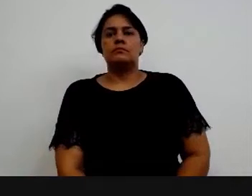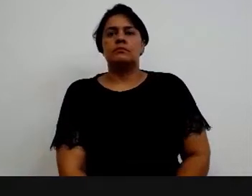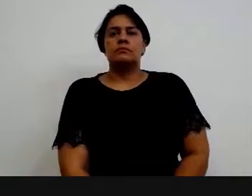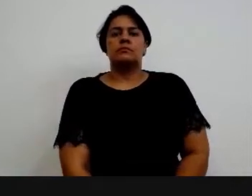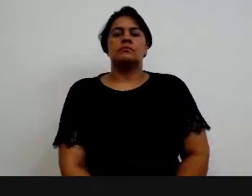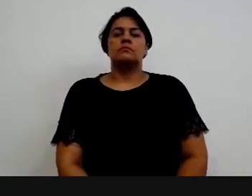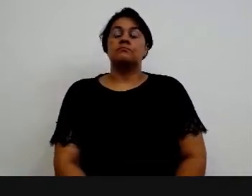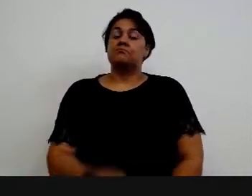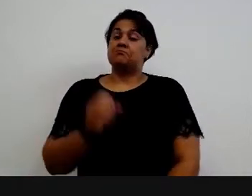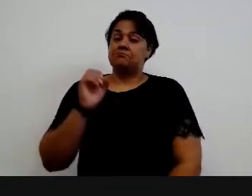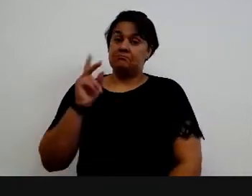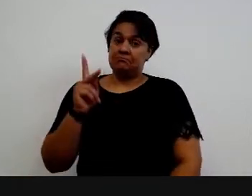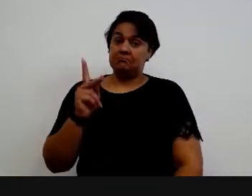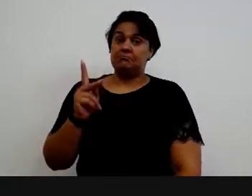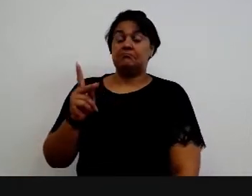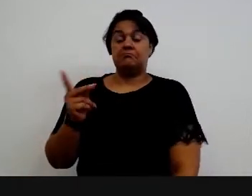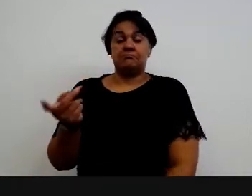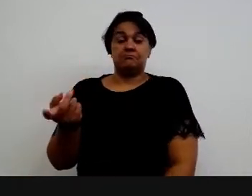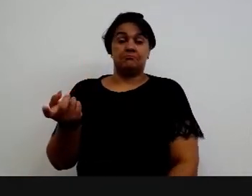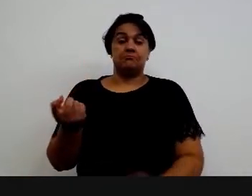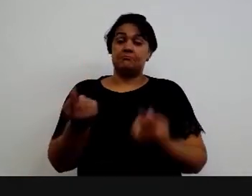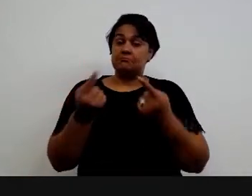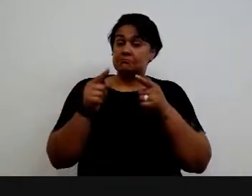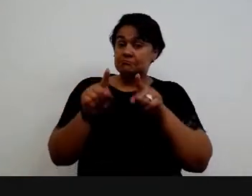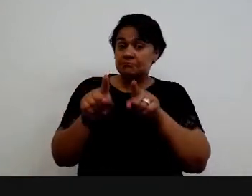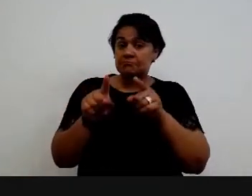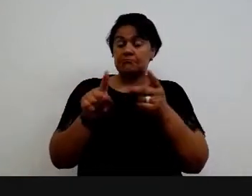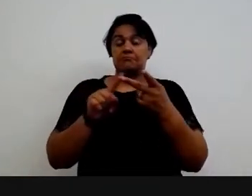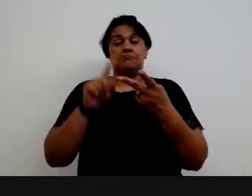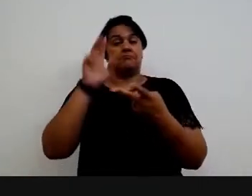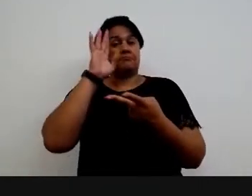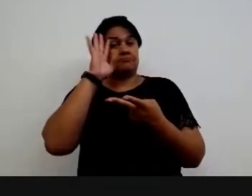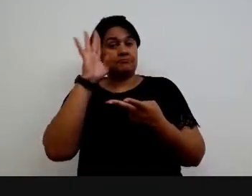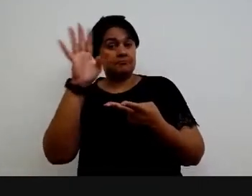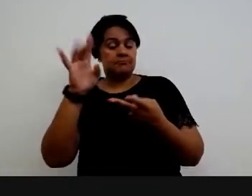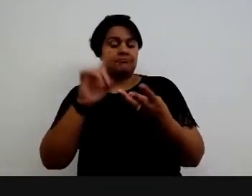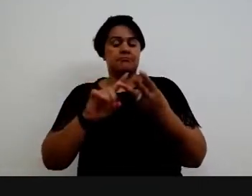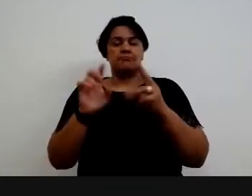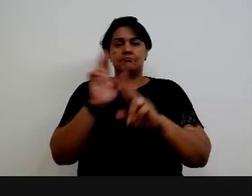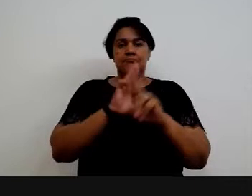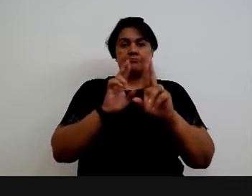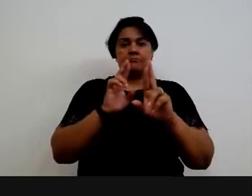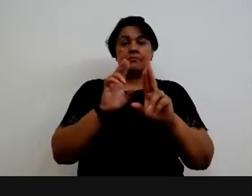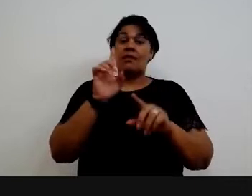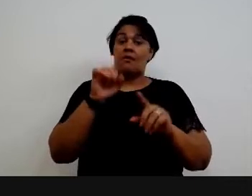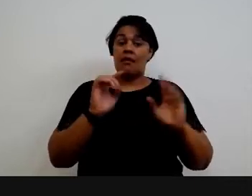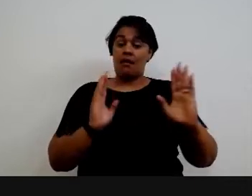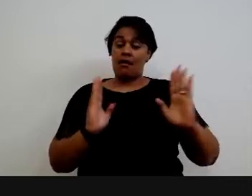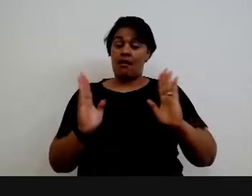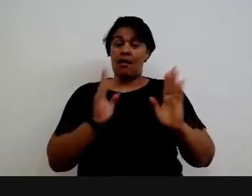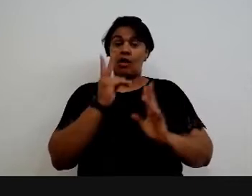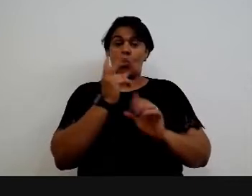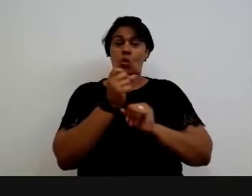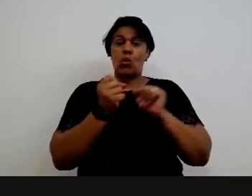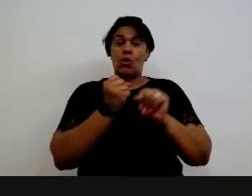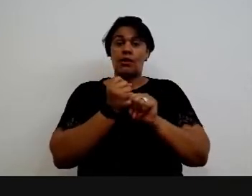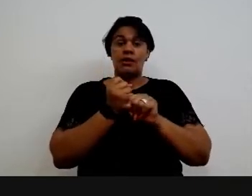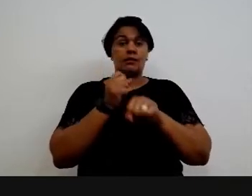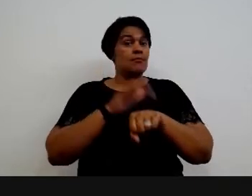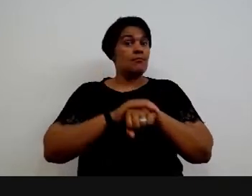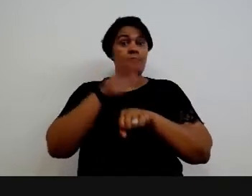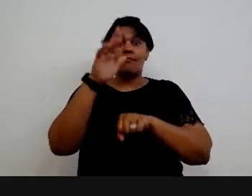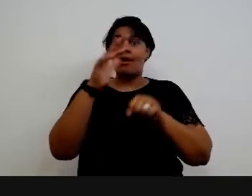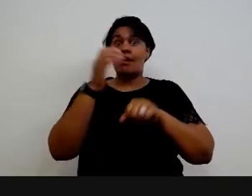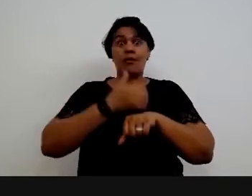Parceria, reflexão, rede, e foi o biênio com mais gente dentro da Câmara que a gente